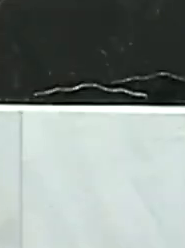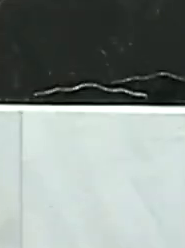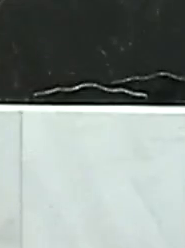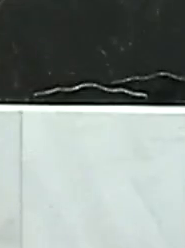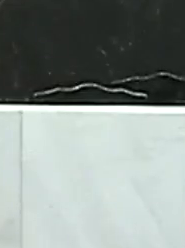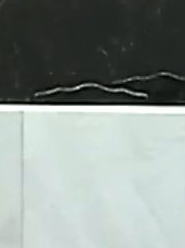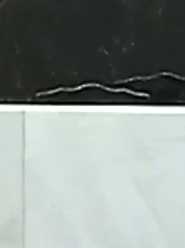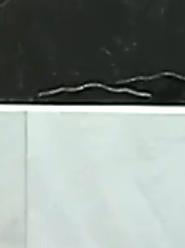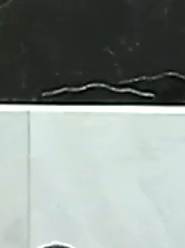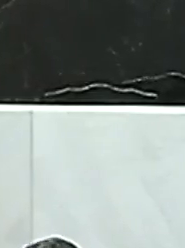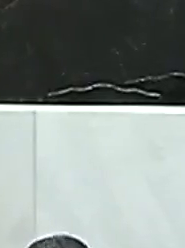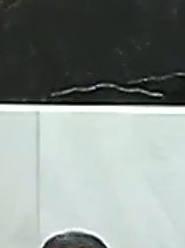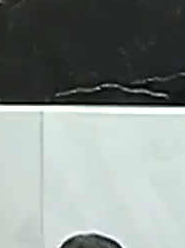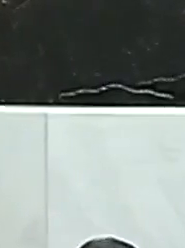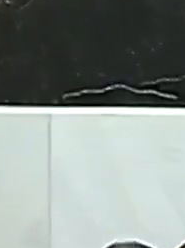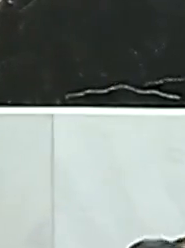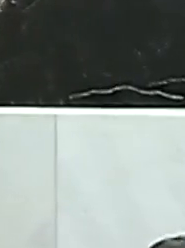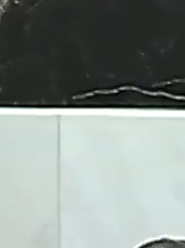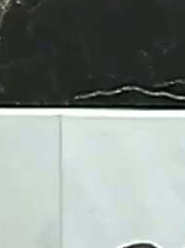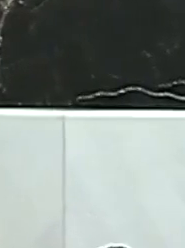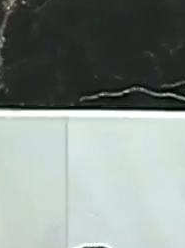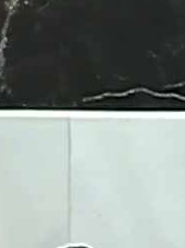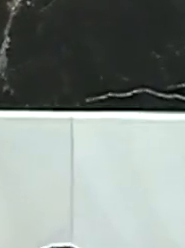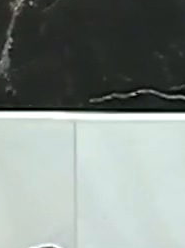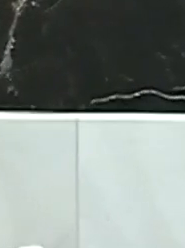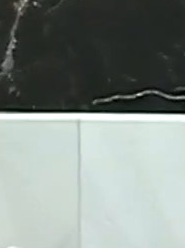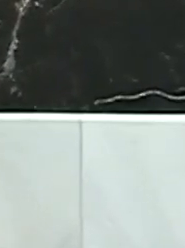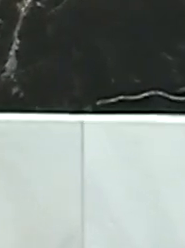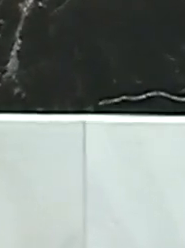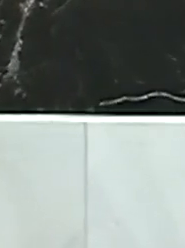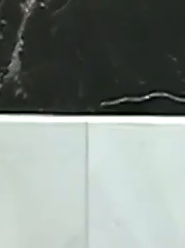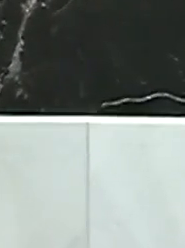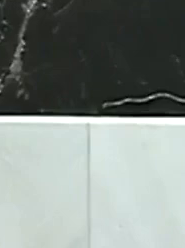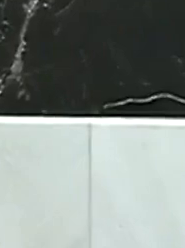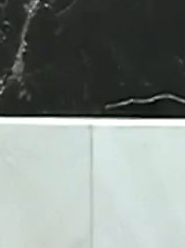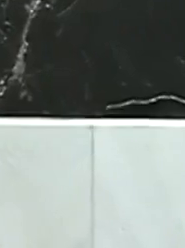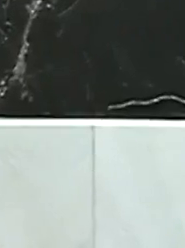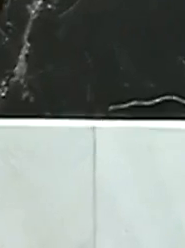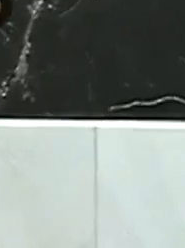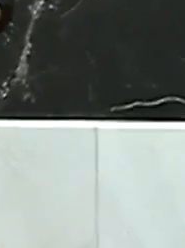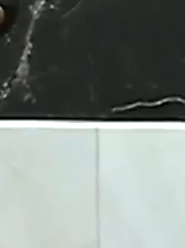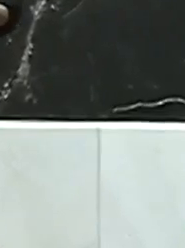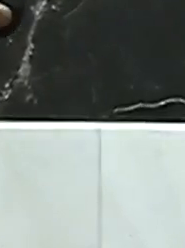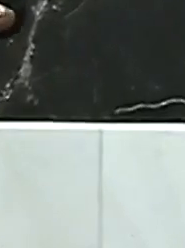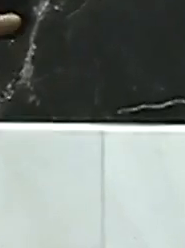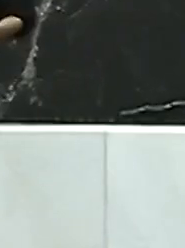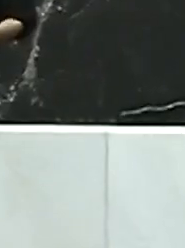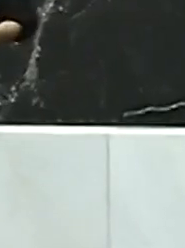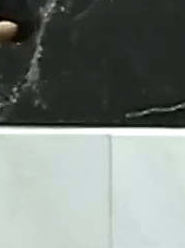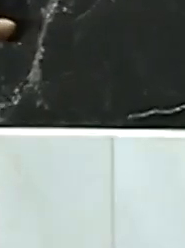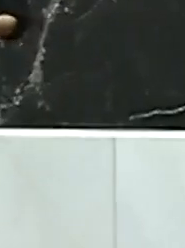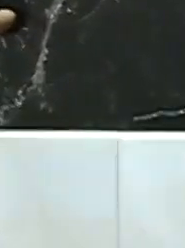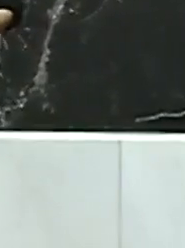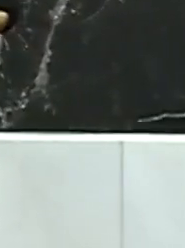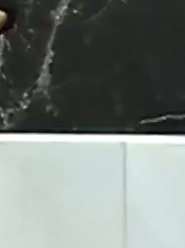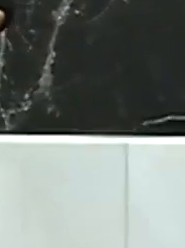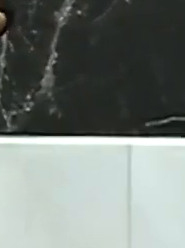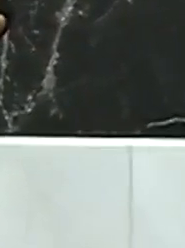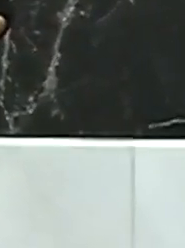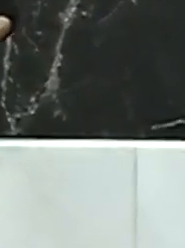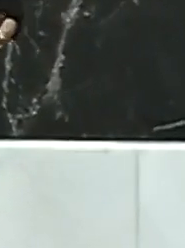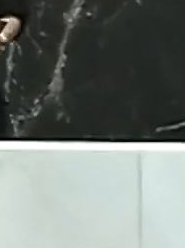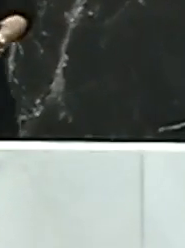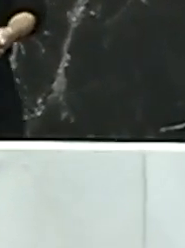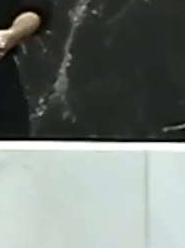de posse, né, onde não há ainda uma mesa da Assembleia eleita, um presidente da Assembleia eleito, o regimento